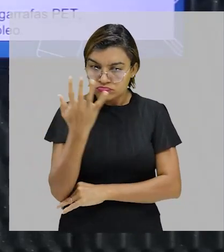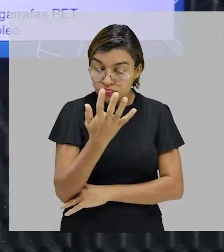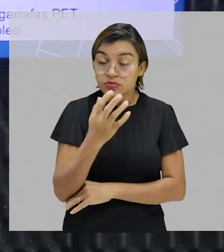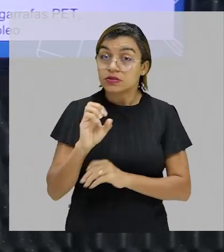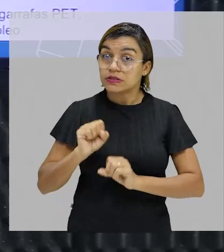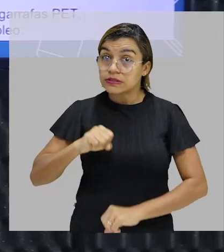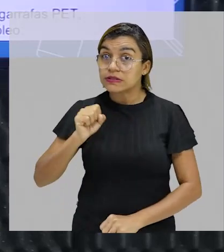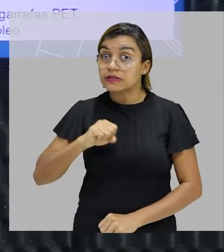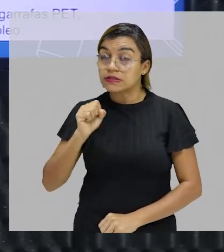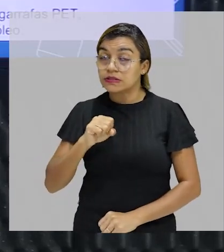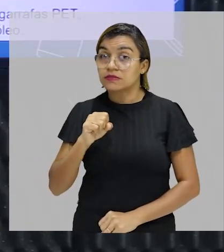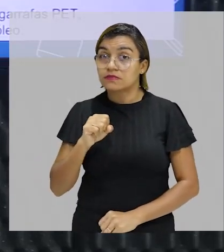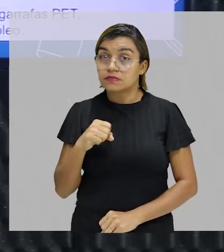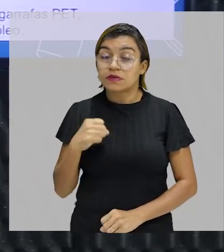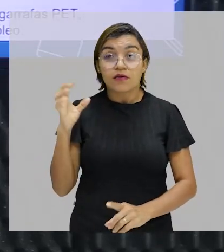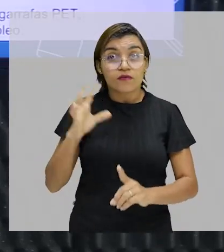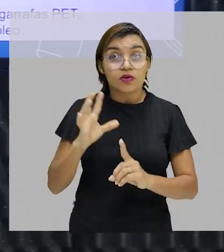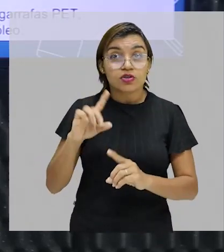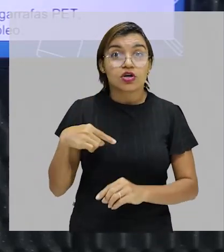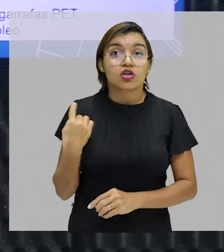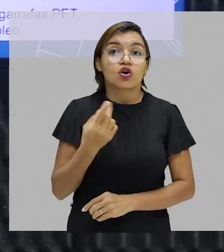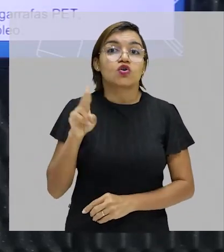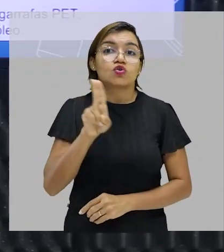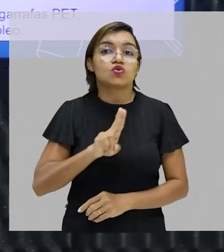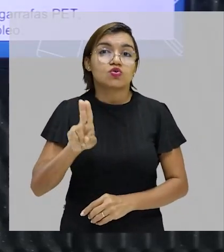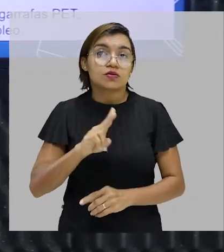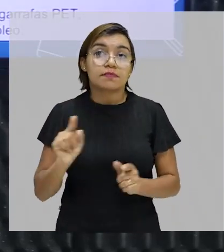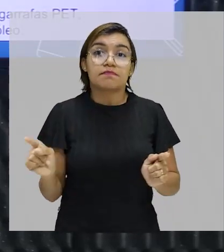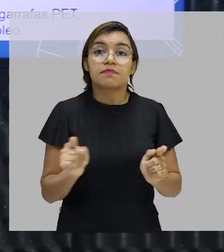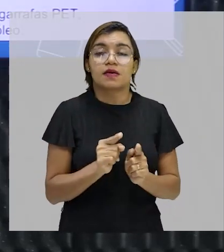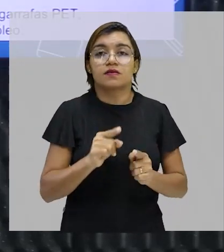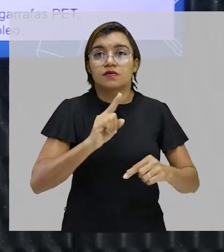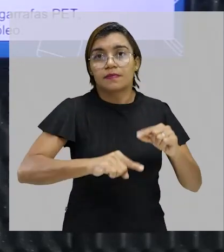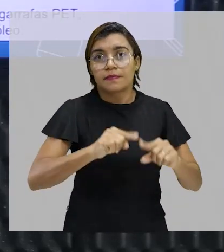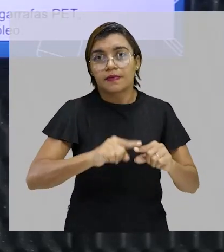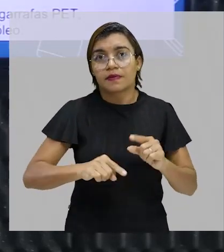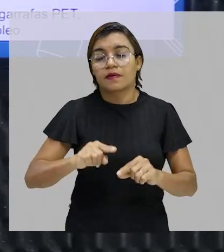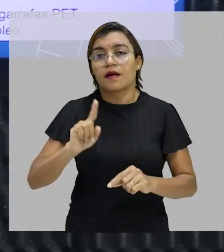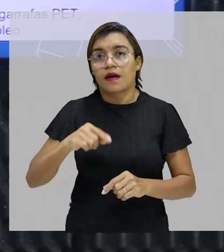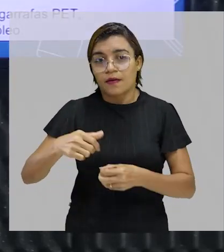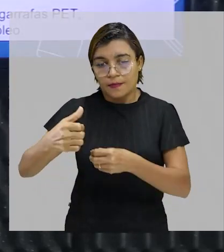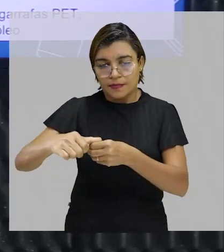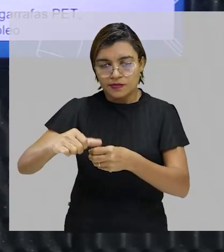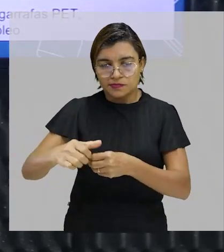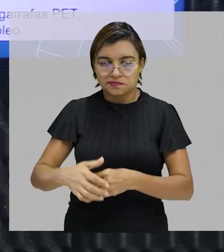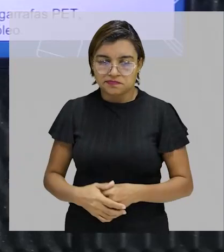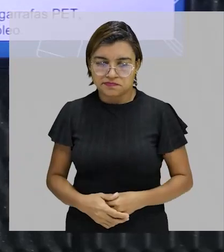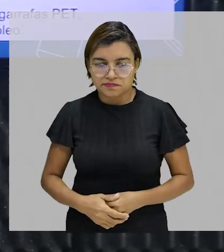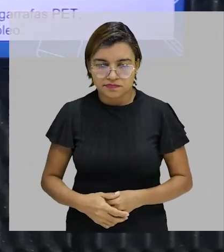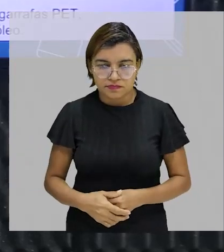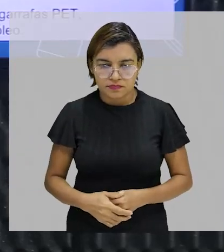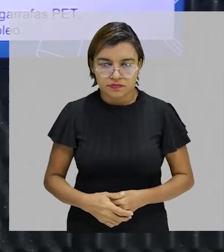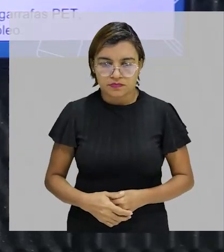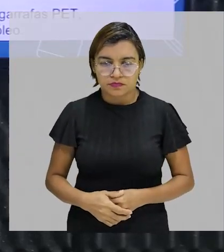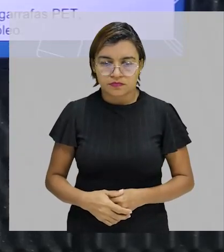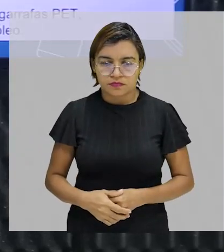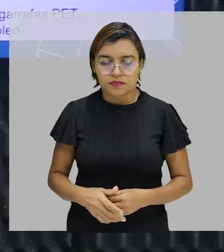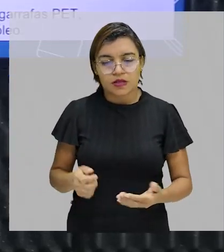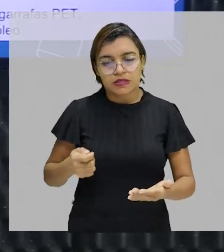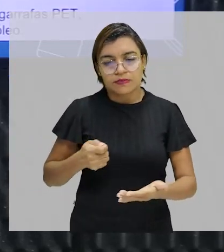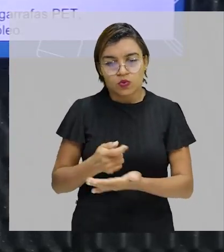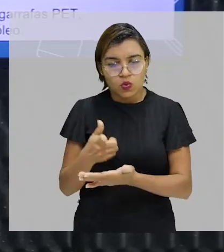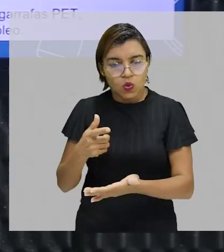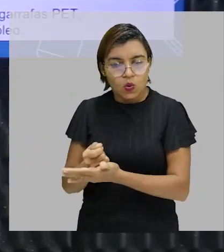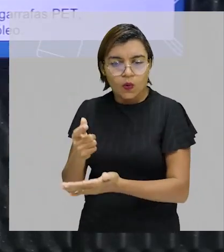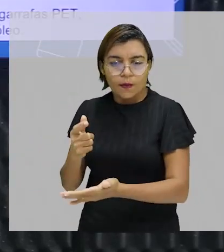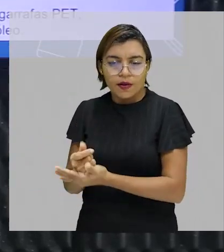fazer com que a gente utilize menos daquela matéria-prima, que no caso é o petróleo. O aumento do consumo de refrigerantes